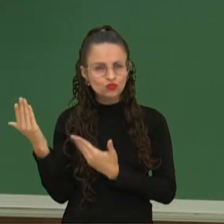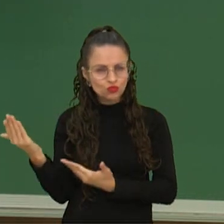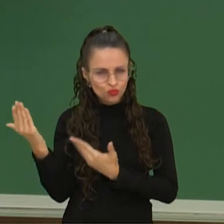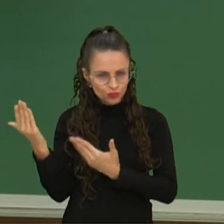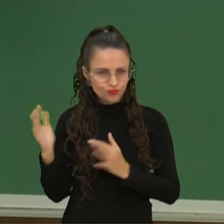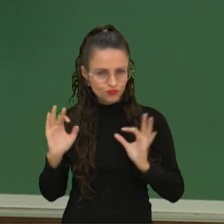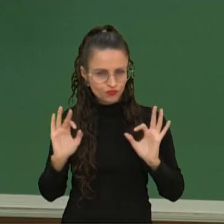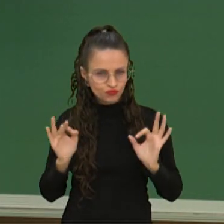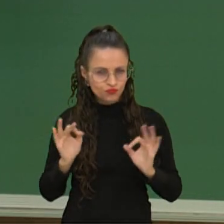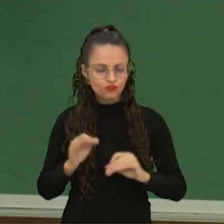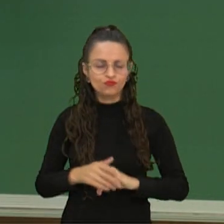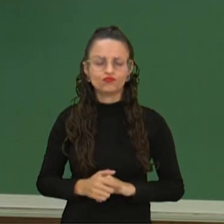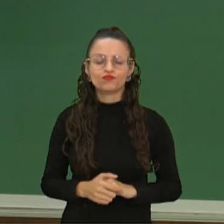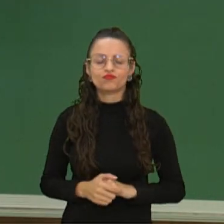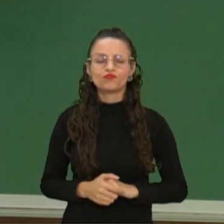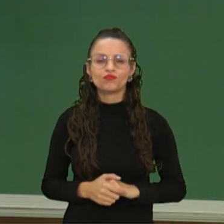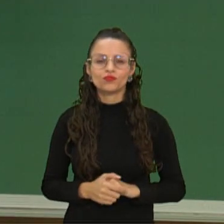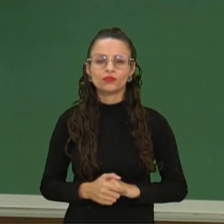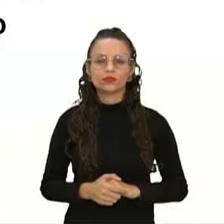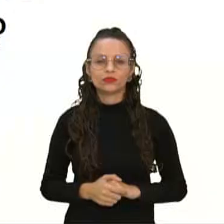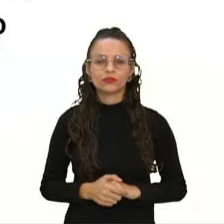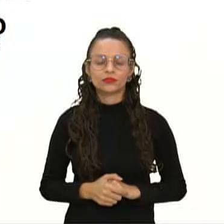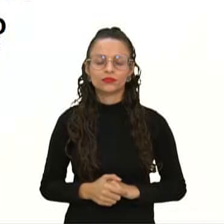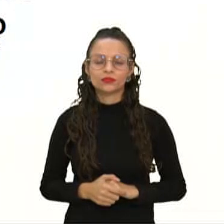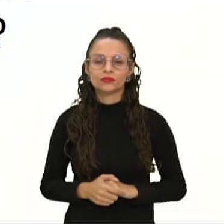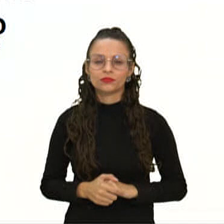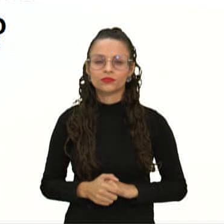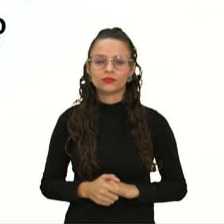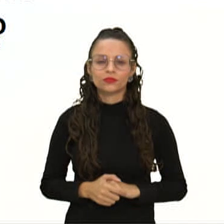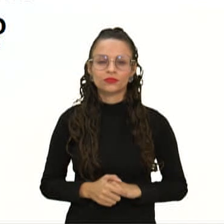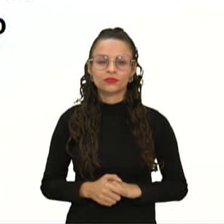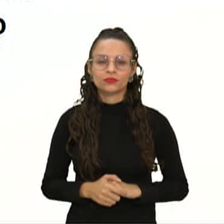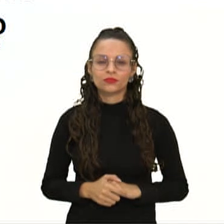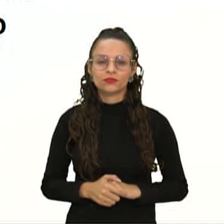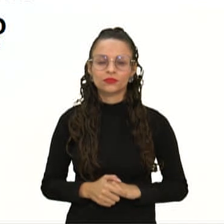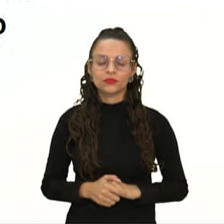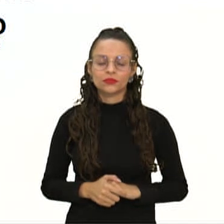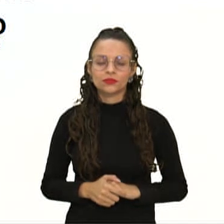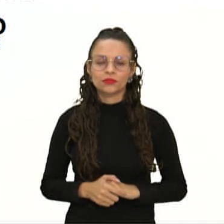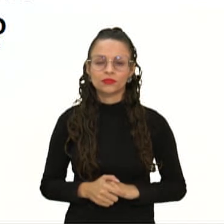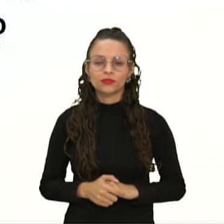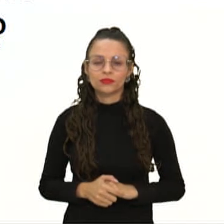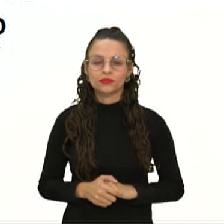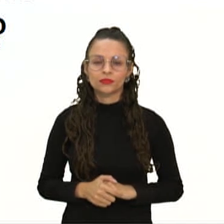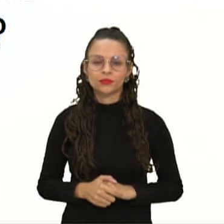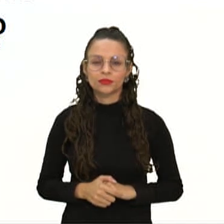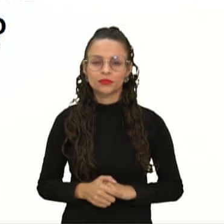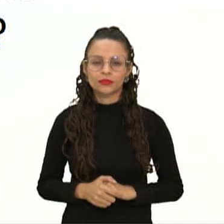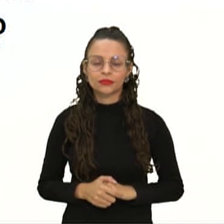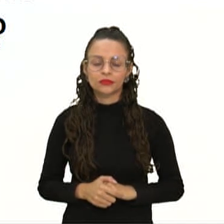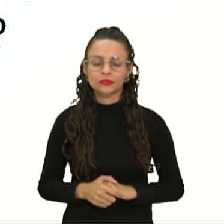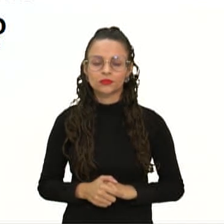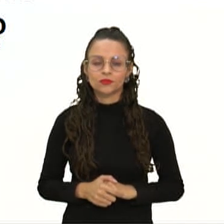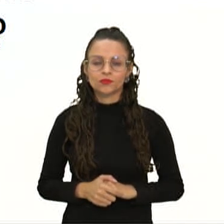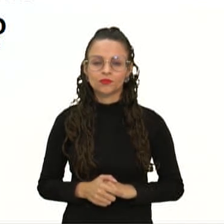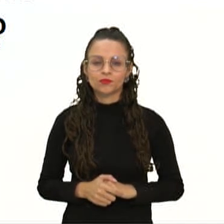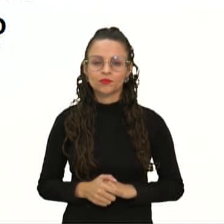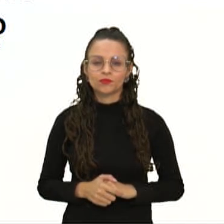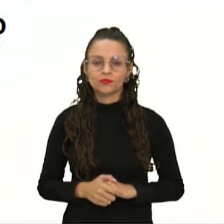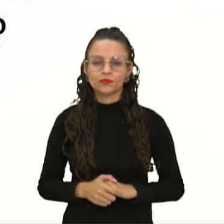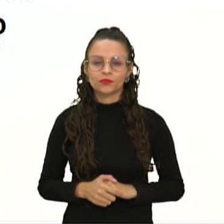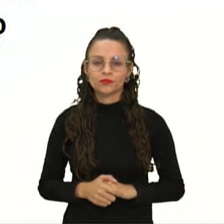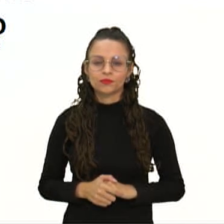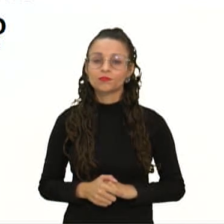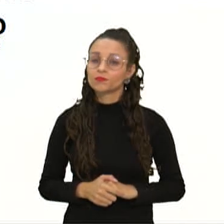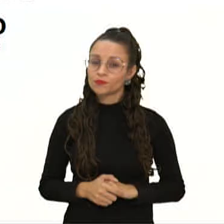tá bom? Então aqui diz assim, ó, So you're telling me the bushfires aren't related to climate